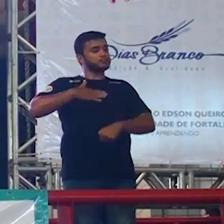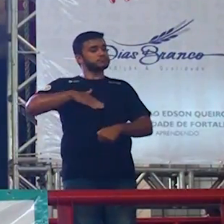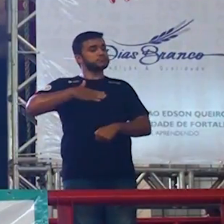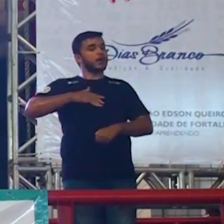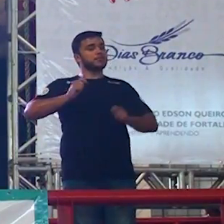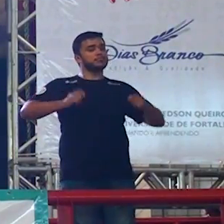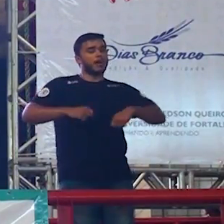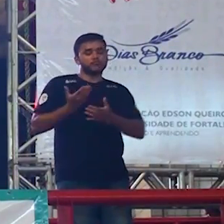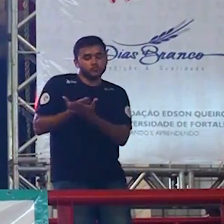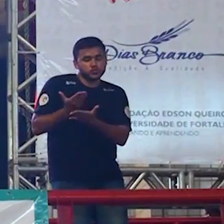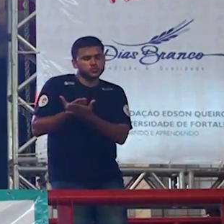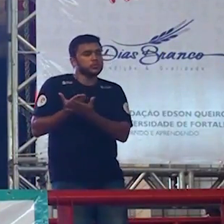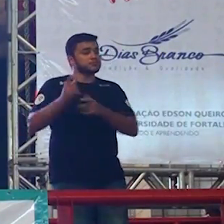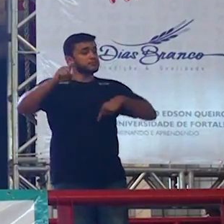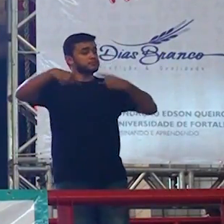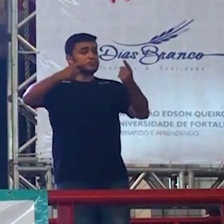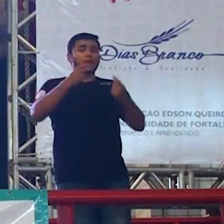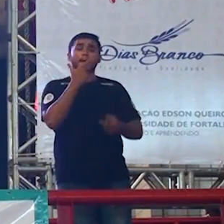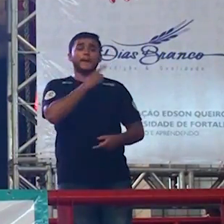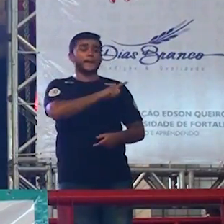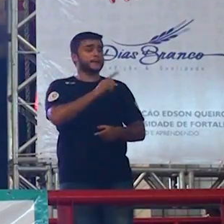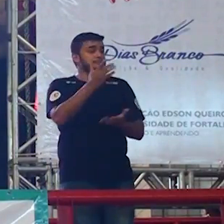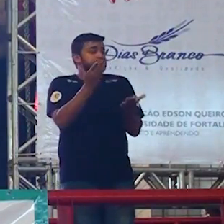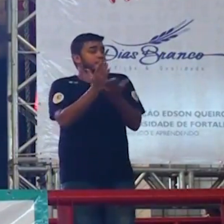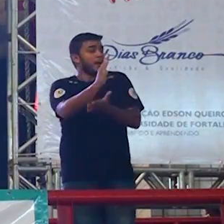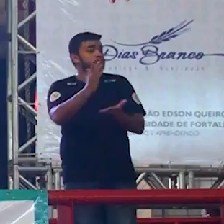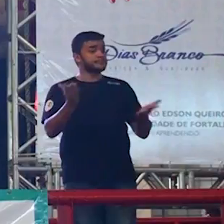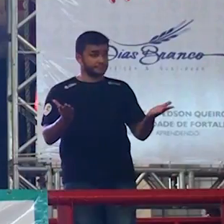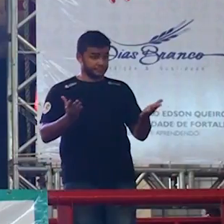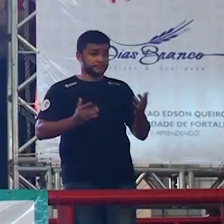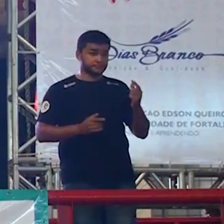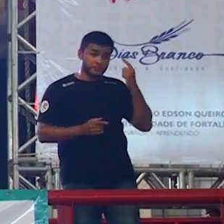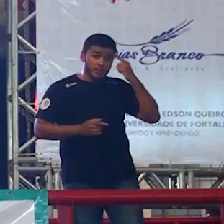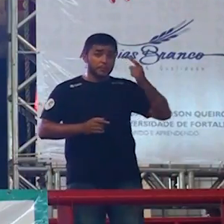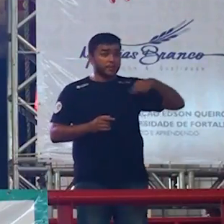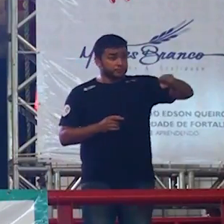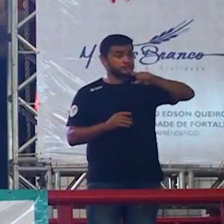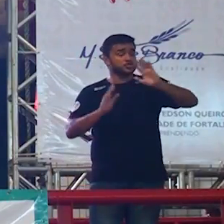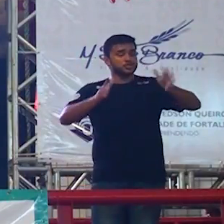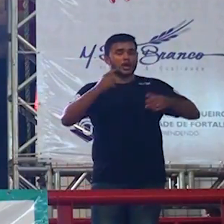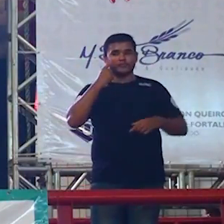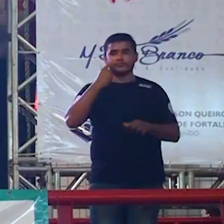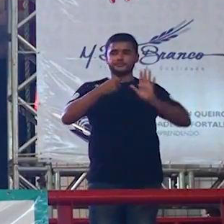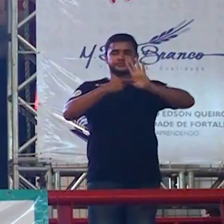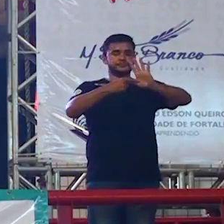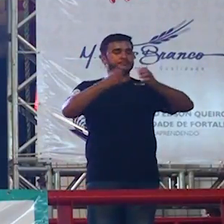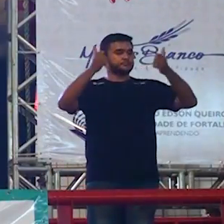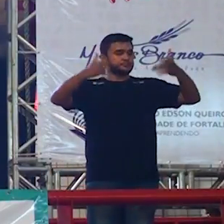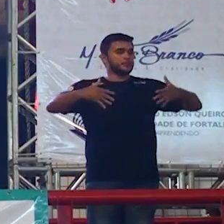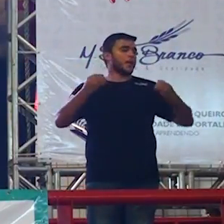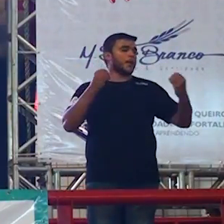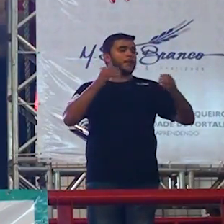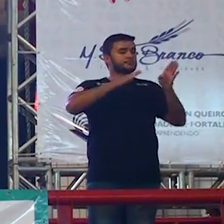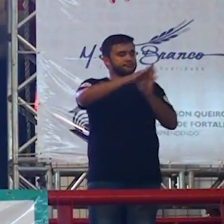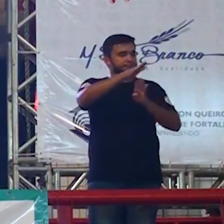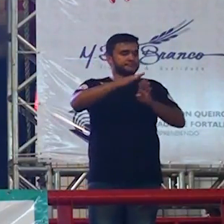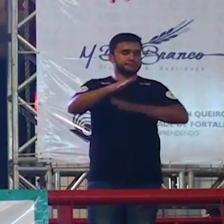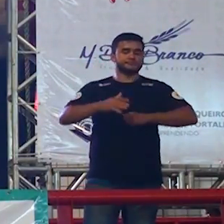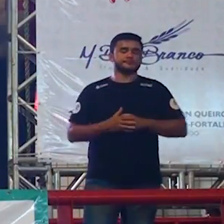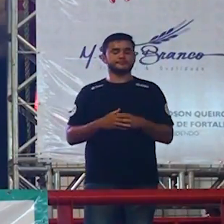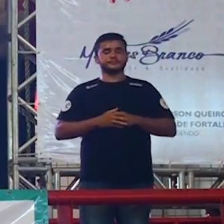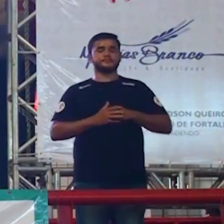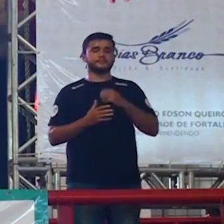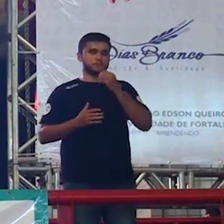sua realidade. Ok? E você vai ver que algumas técnicas você já até utiliza, mas sempre há algo que aprender de